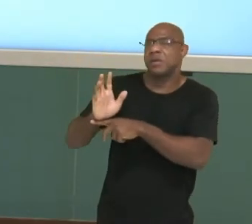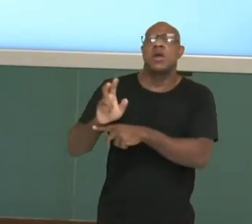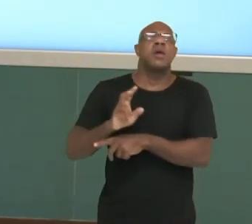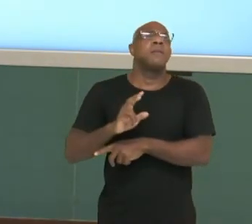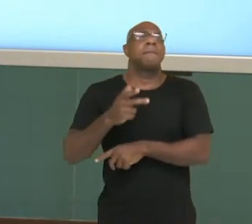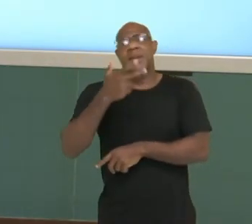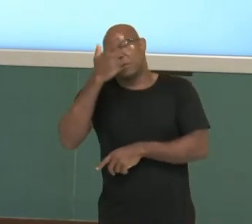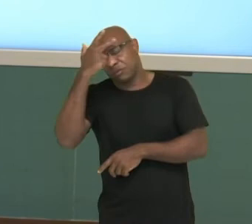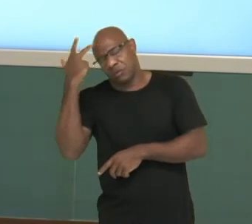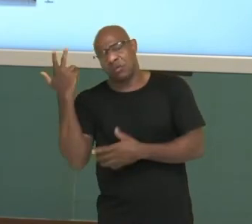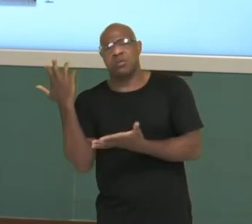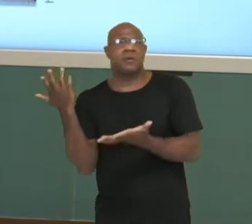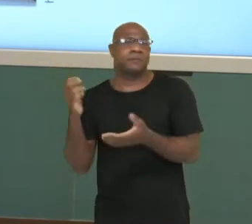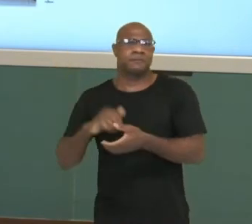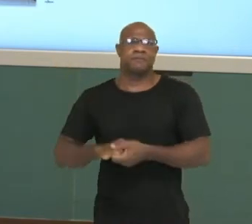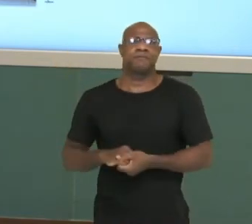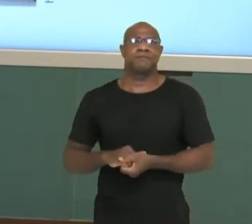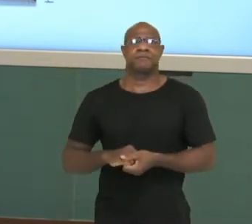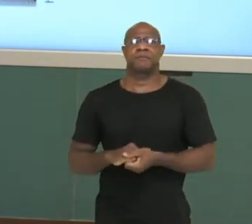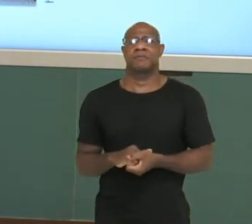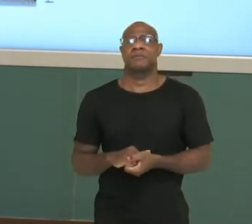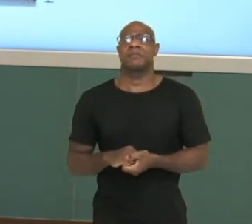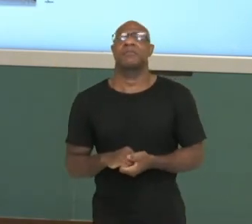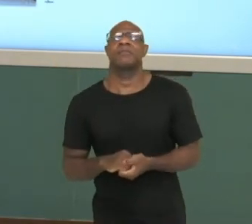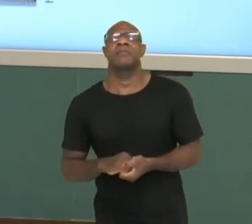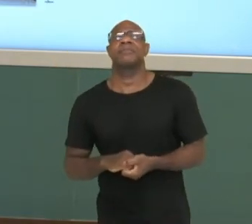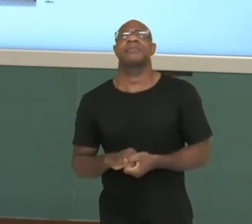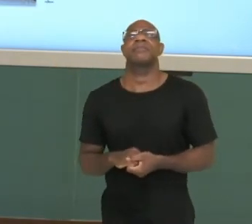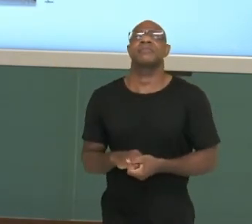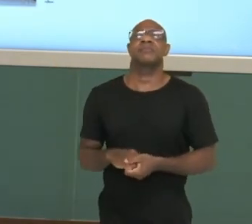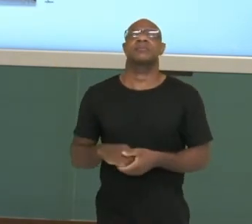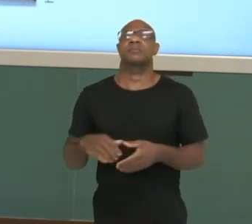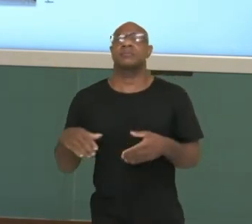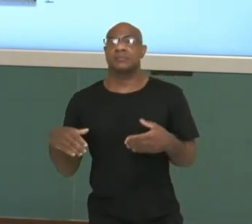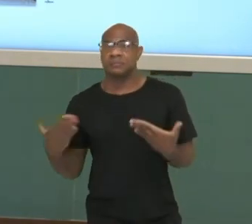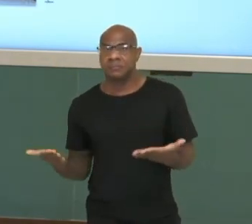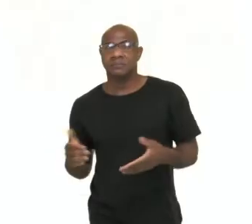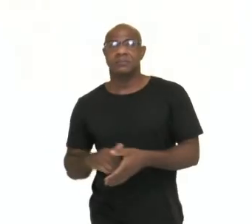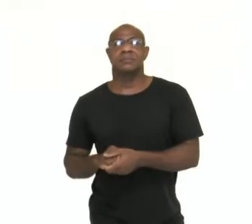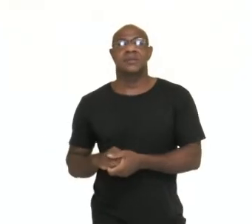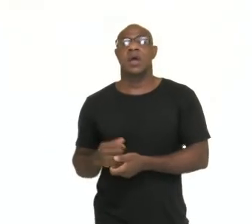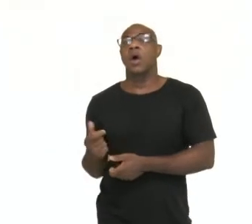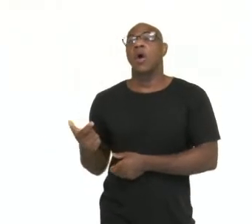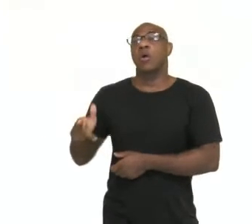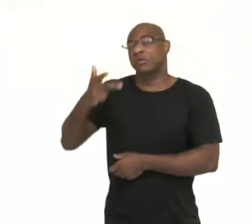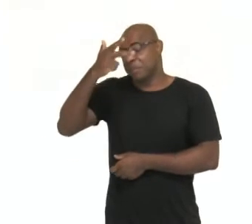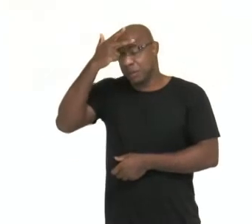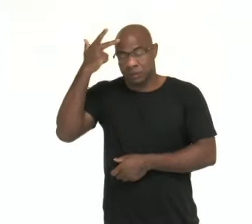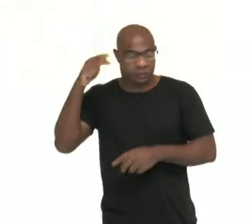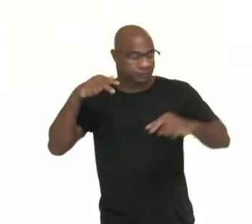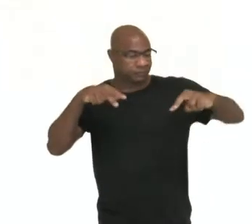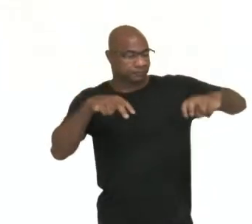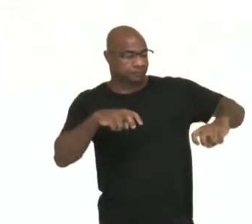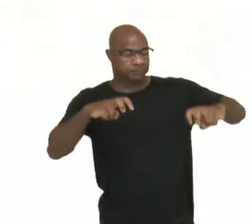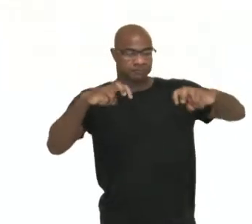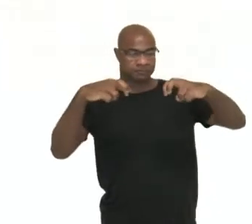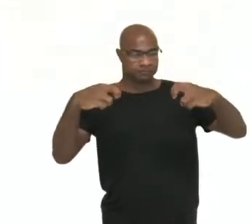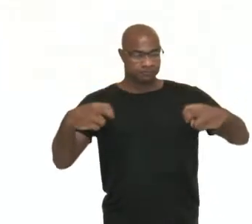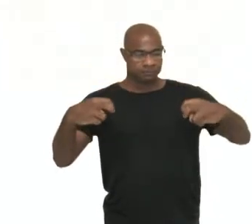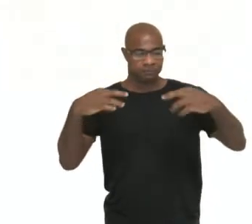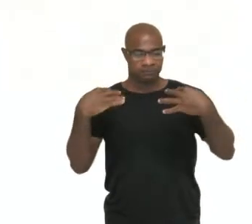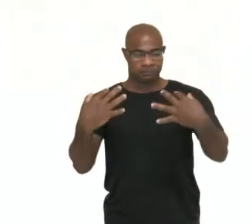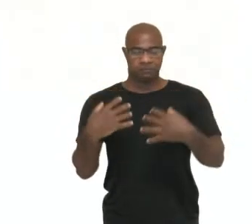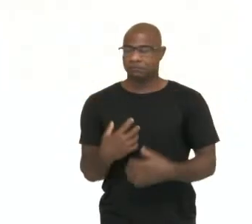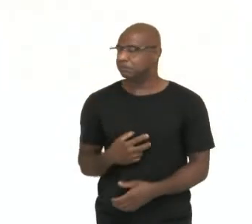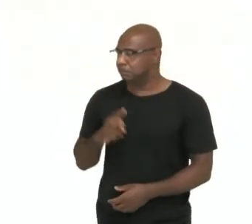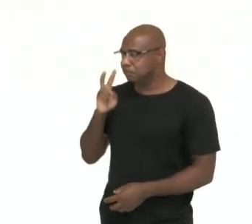do cotidiano, enfim. O restante dos participantes tentam adivinhar o que está sendo comunicado pela